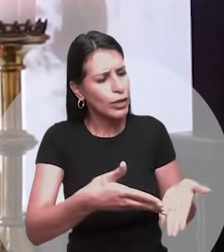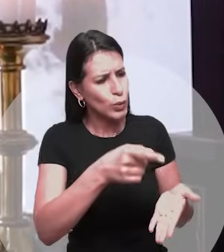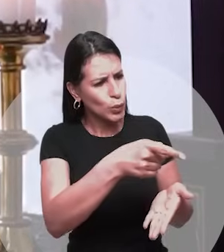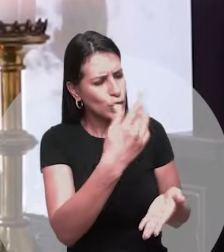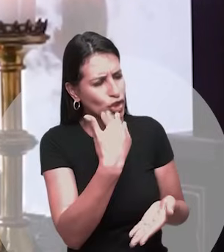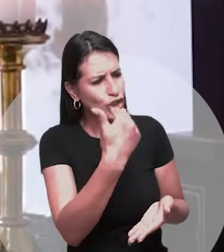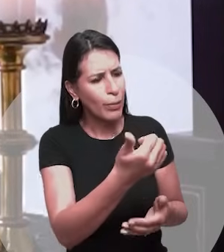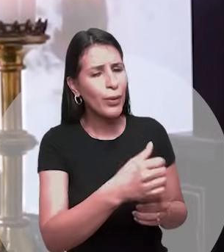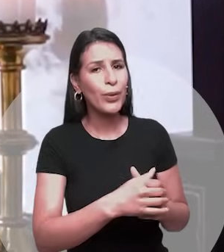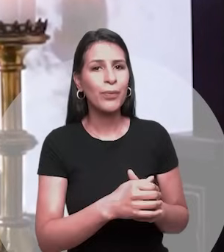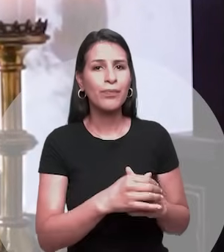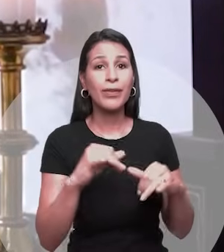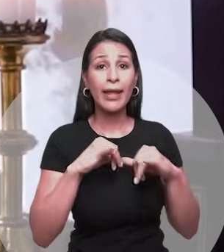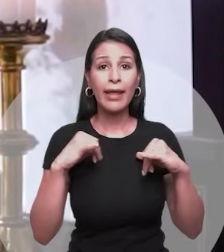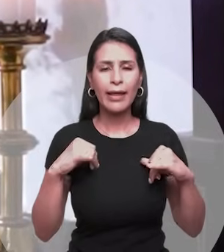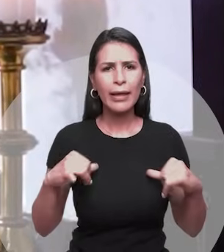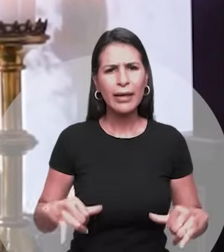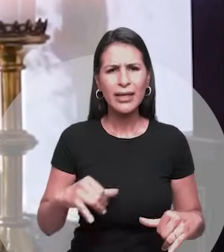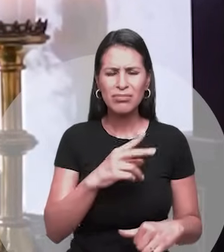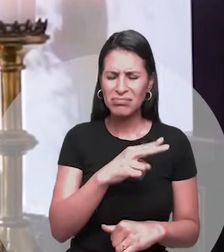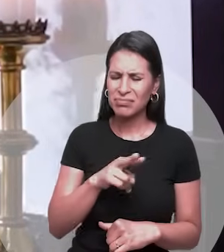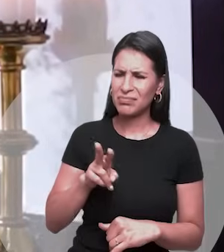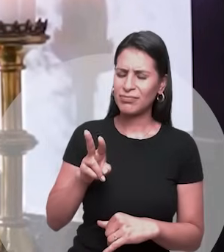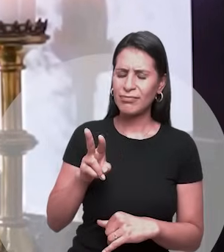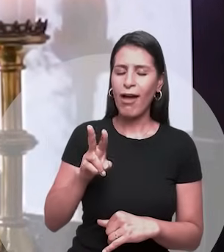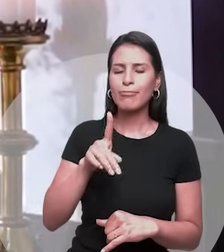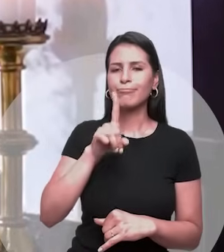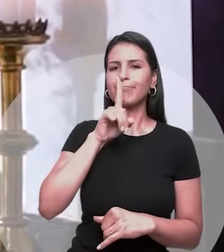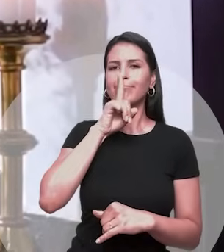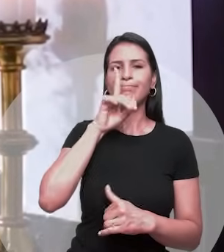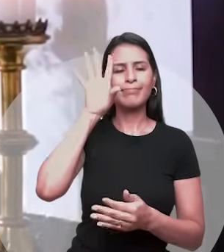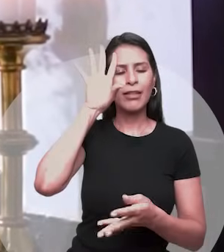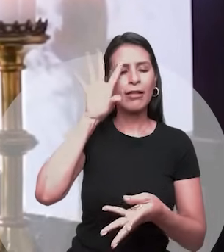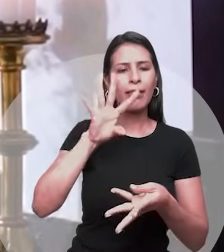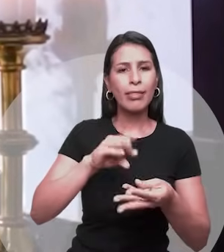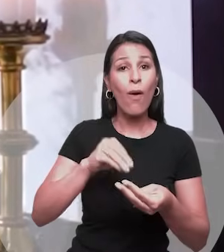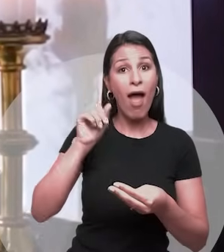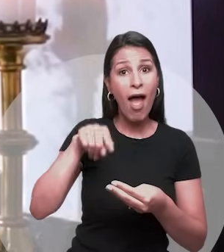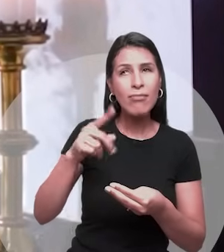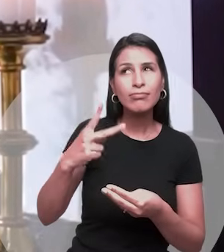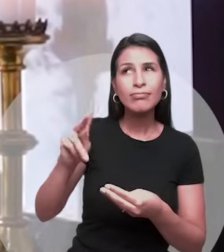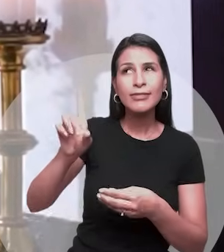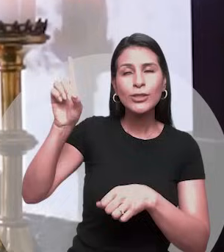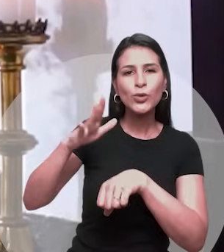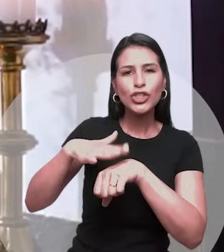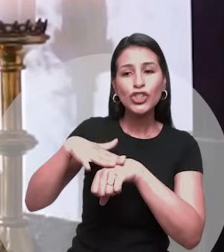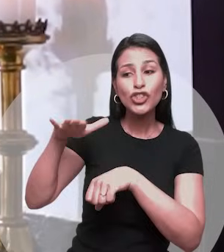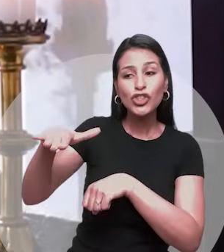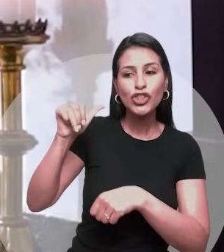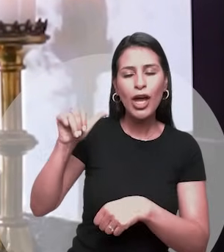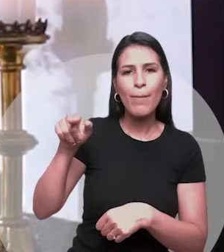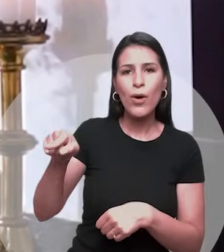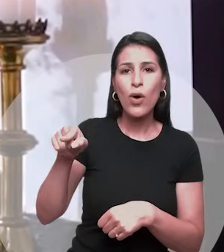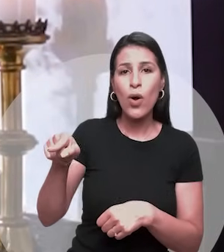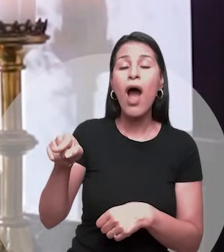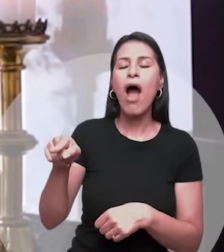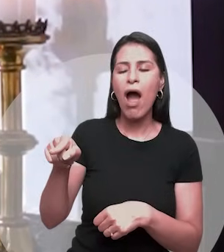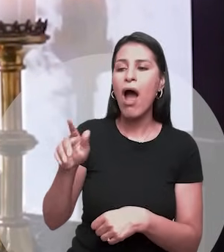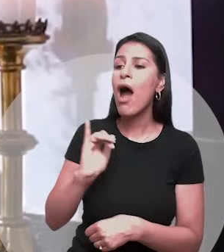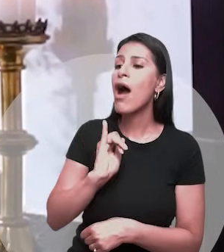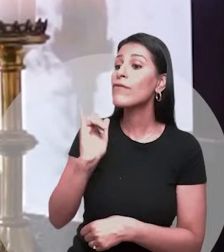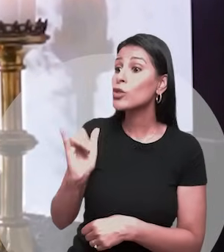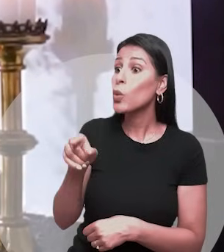chamou. Então Eli entendeu que era o Senhor quem chamava o menino. E por isso Eli disse a